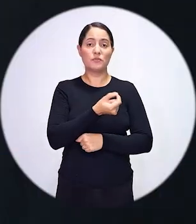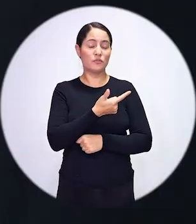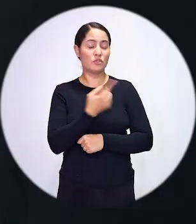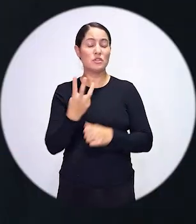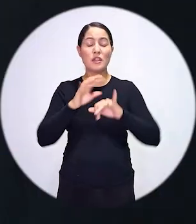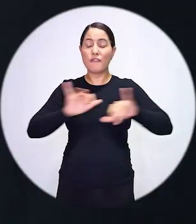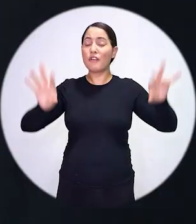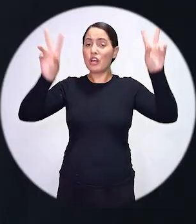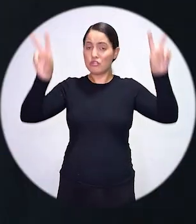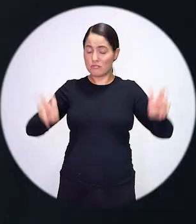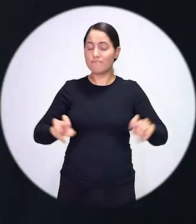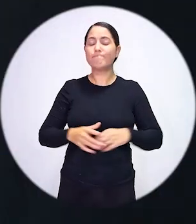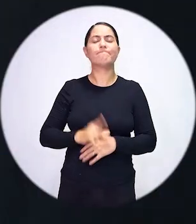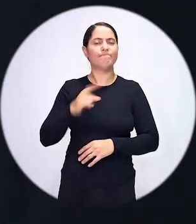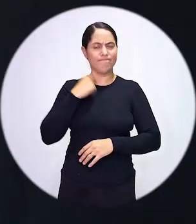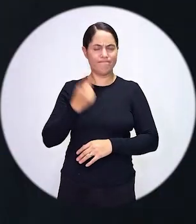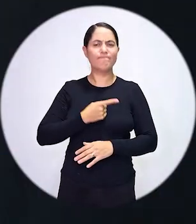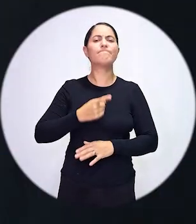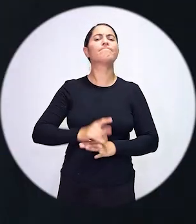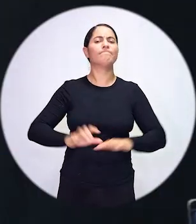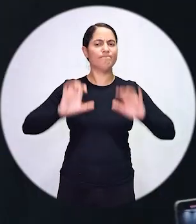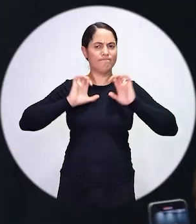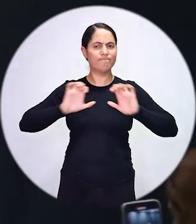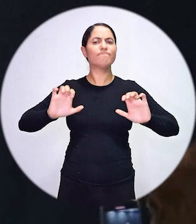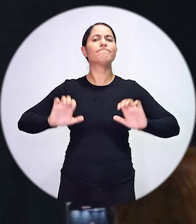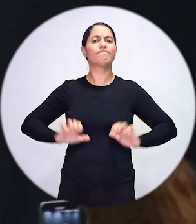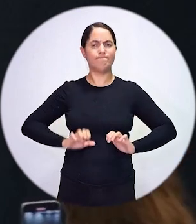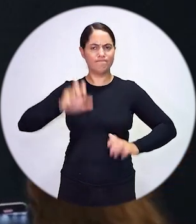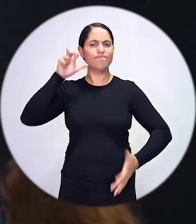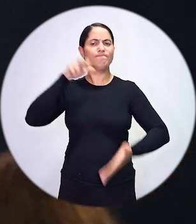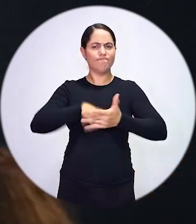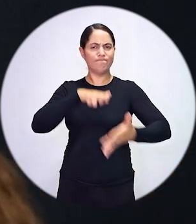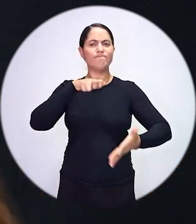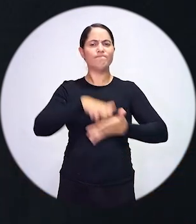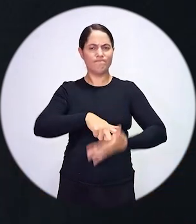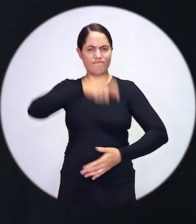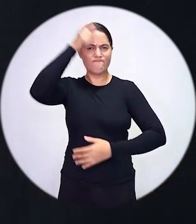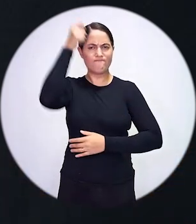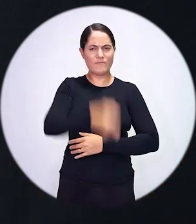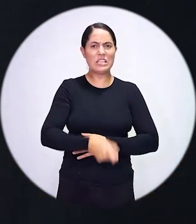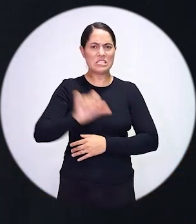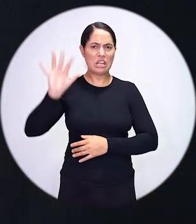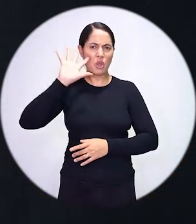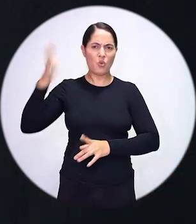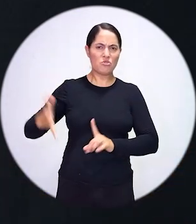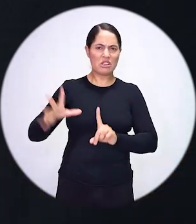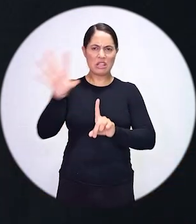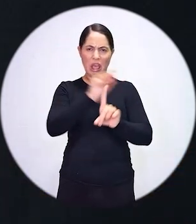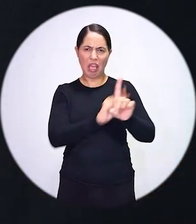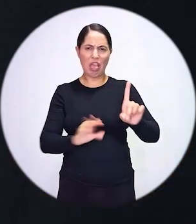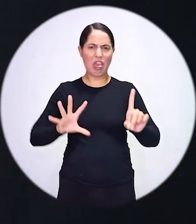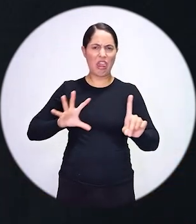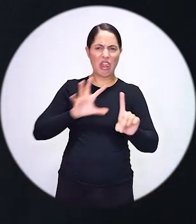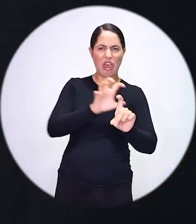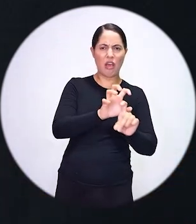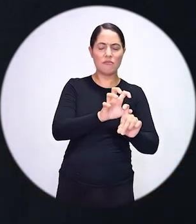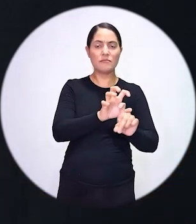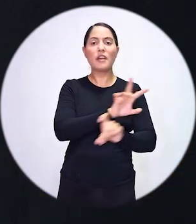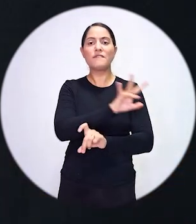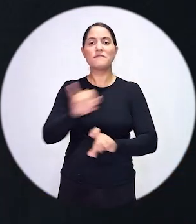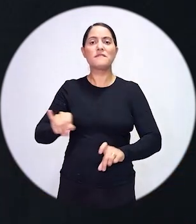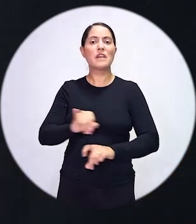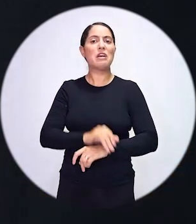2023. Transformamos os crimes de assédio e discriminação em infrações ético-disciplinares. Tolerância zero